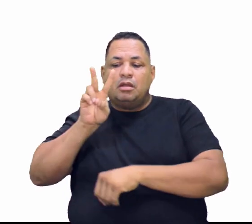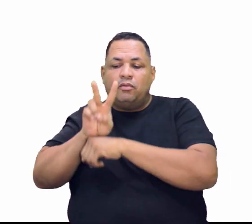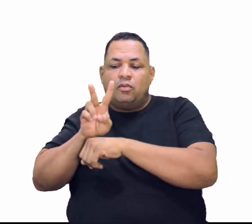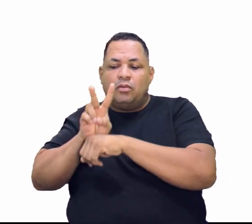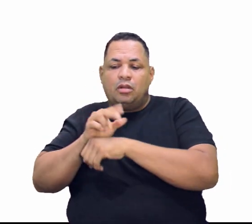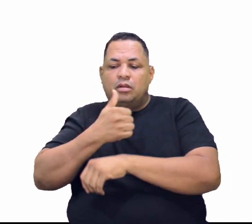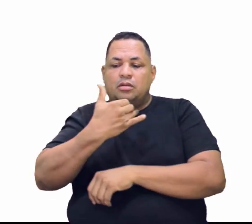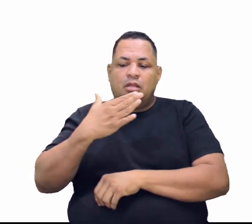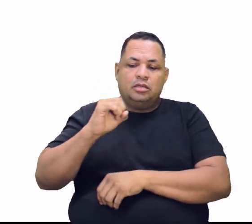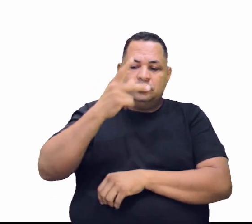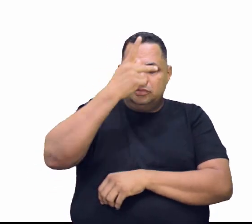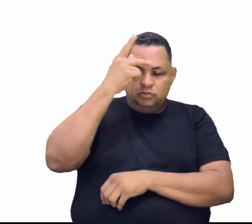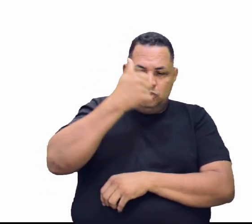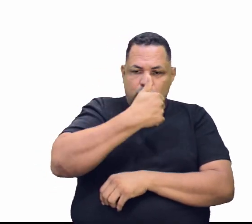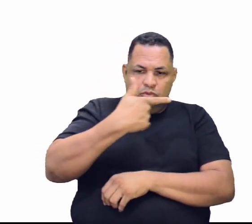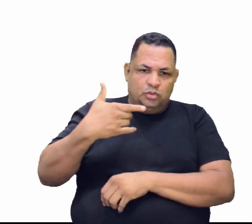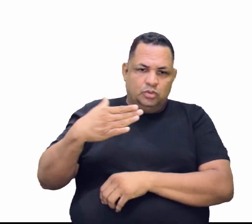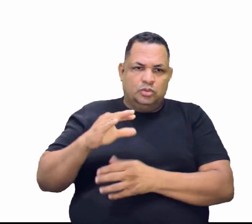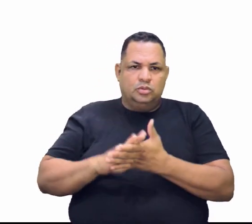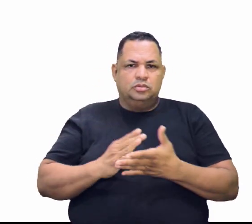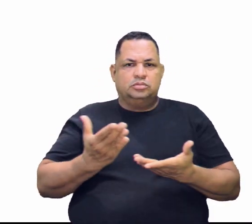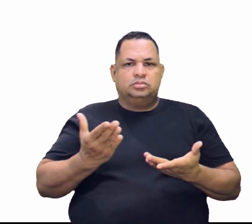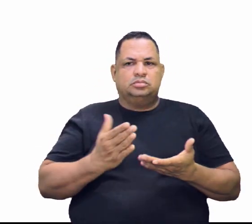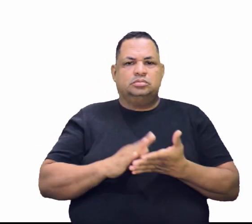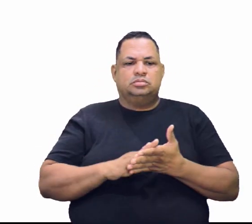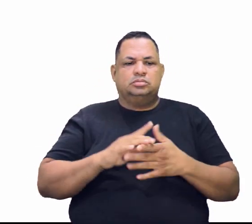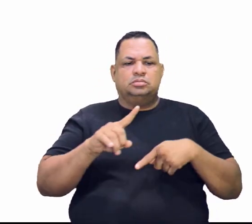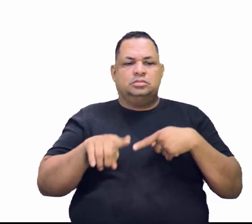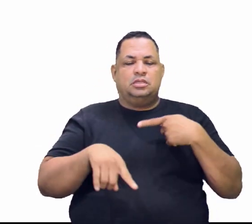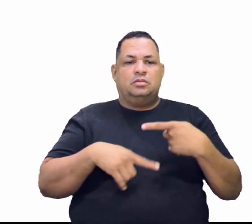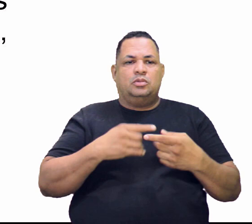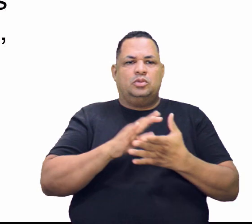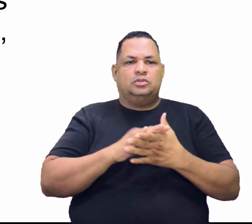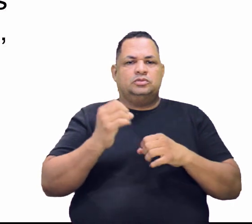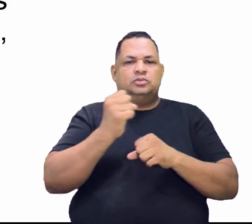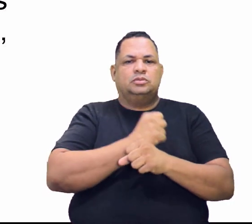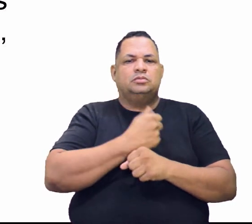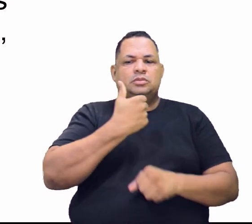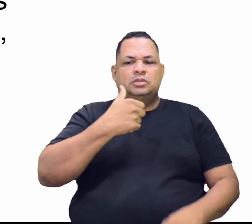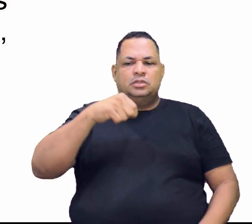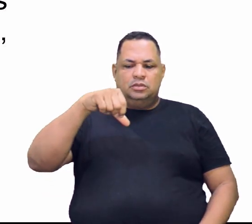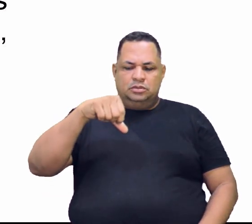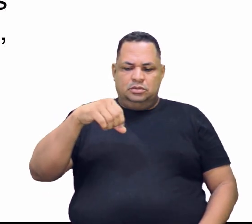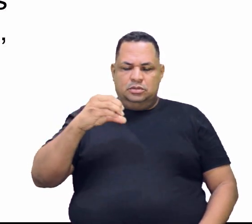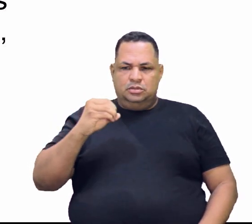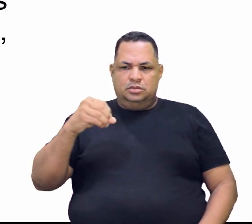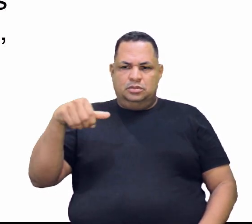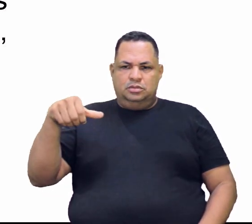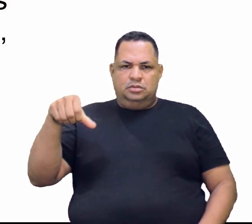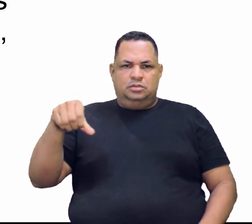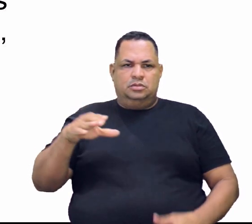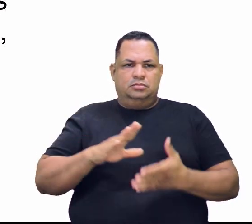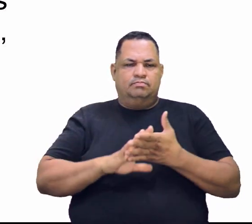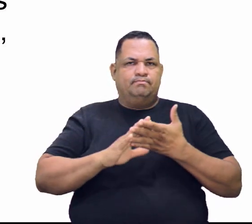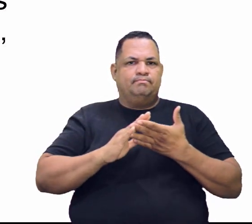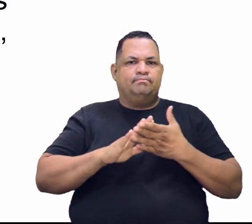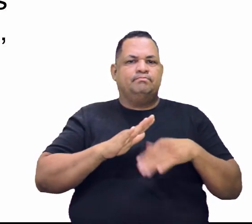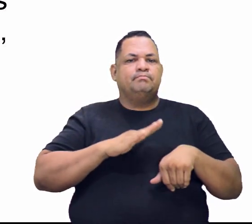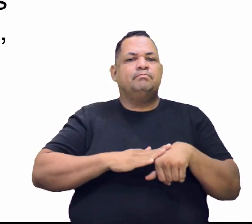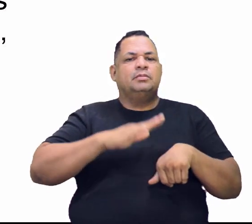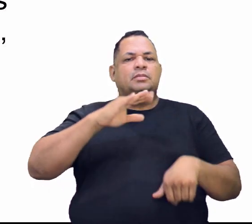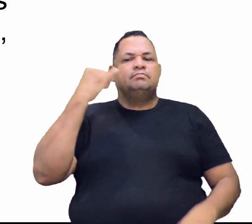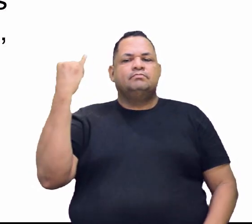você encontra também na reserva Roosevelt esses marcos. Os principais expedicionários